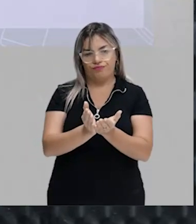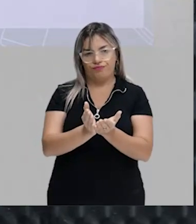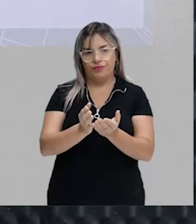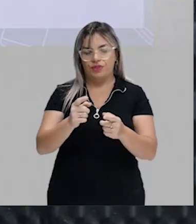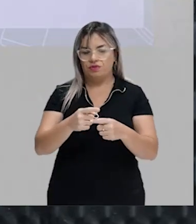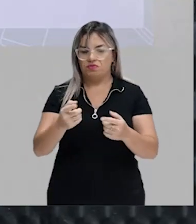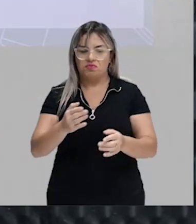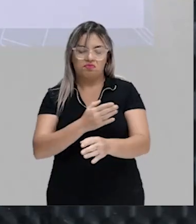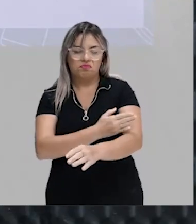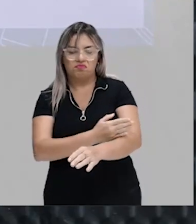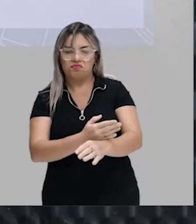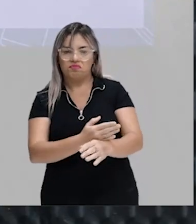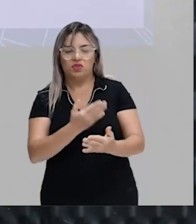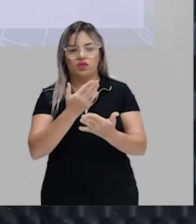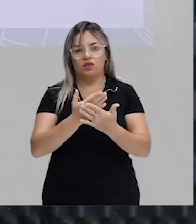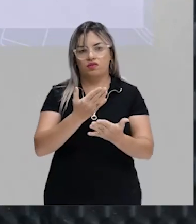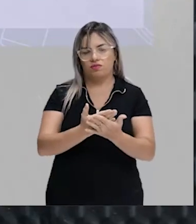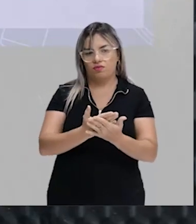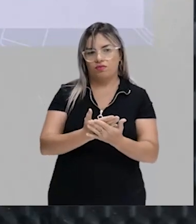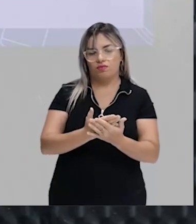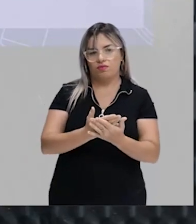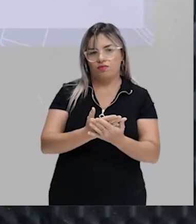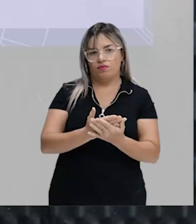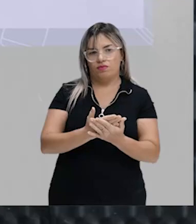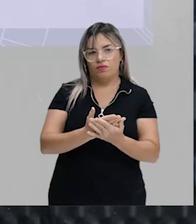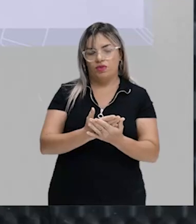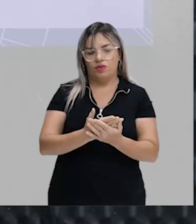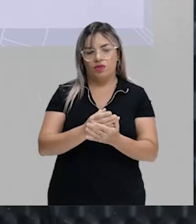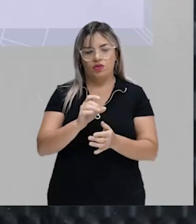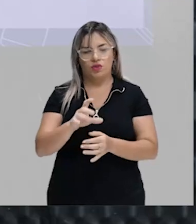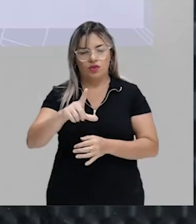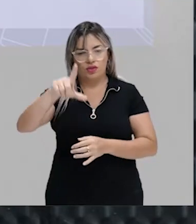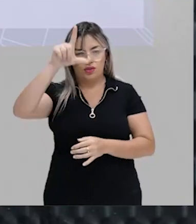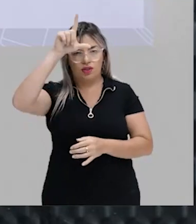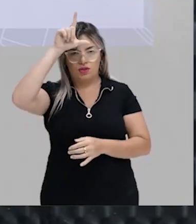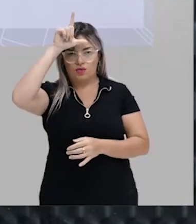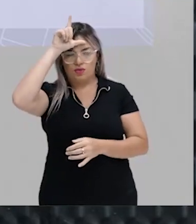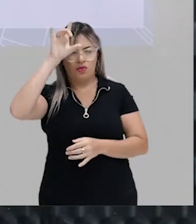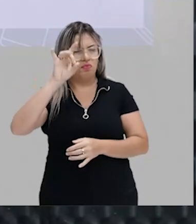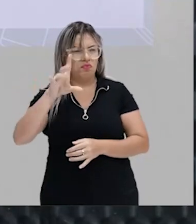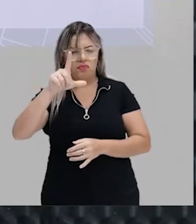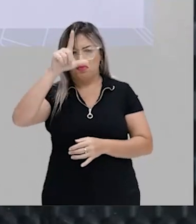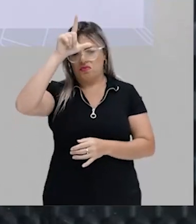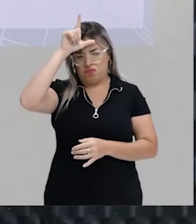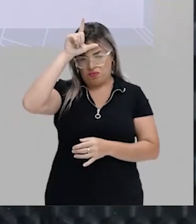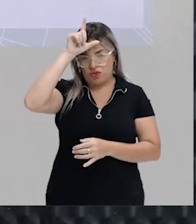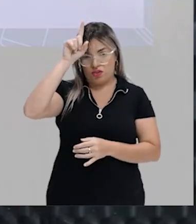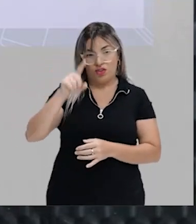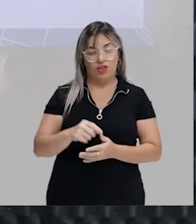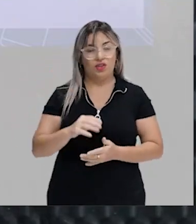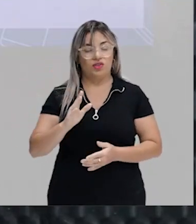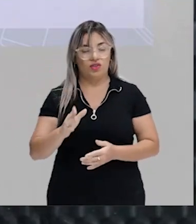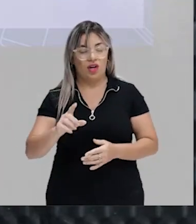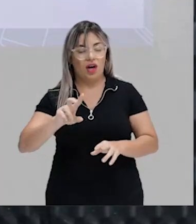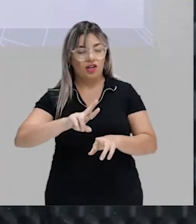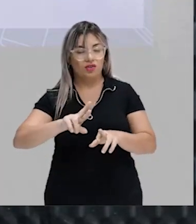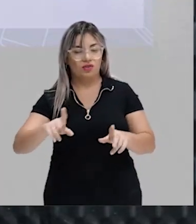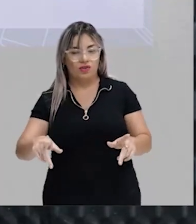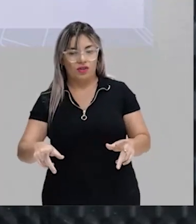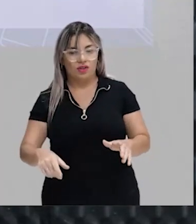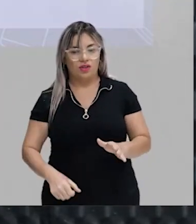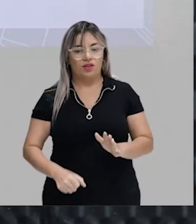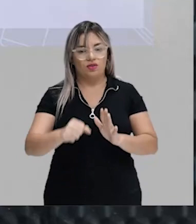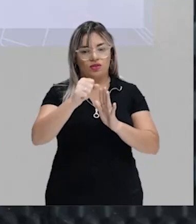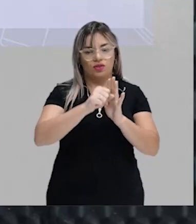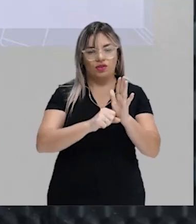de ler, de estudar, e aí ficam seguindo os seus líderes. E nessa época aqui, entre o século V e o século XV,